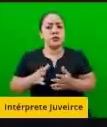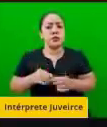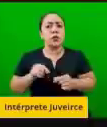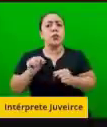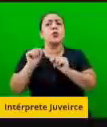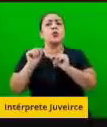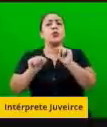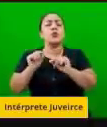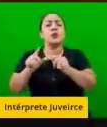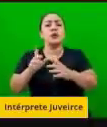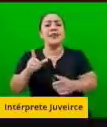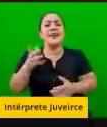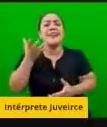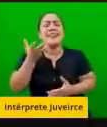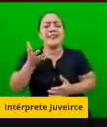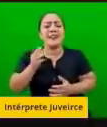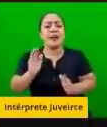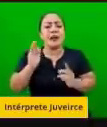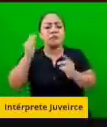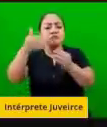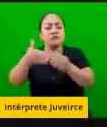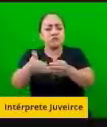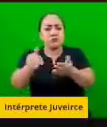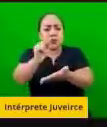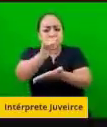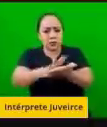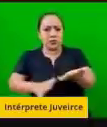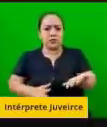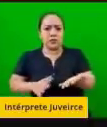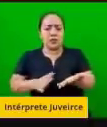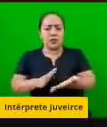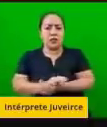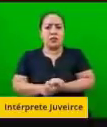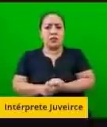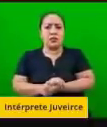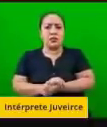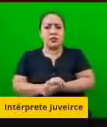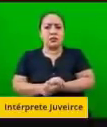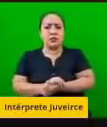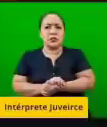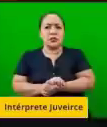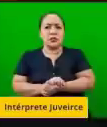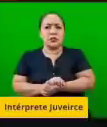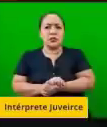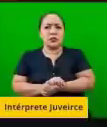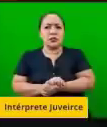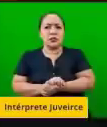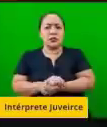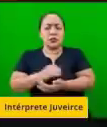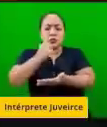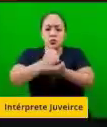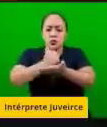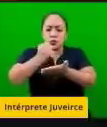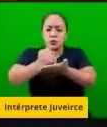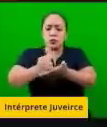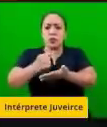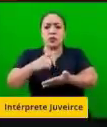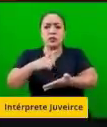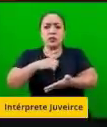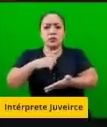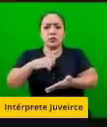Nós analisaremos um quadro do Modesto Brocos, que é um documento que expressa uma